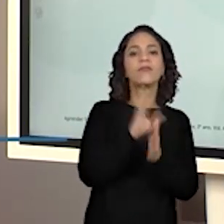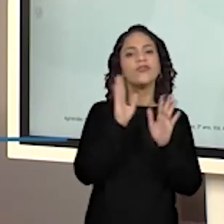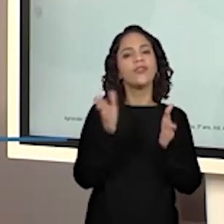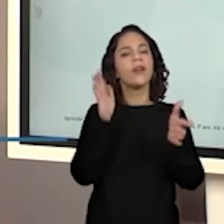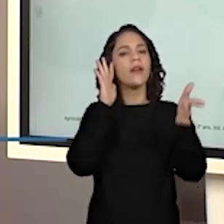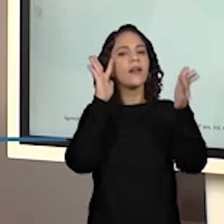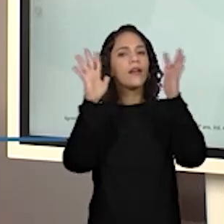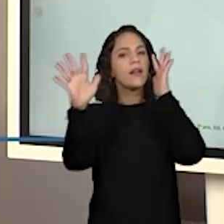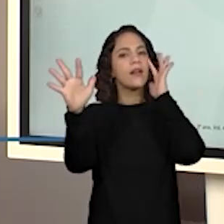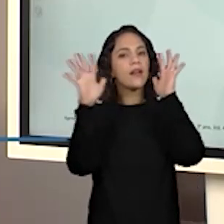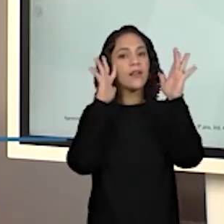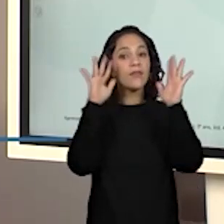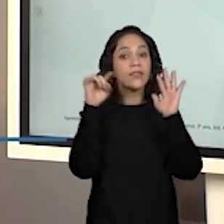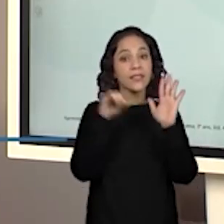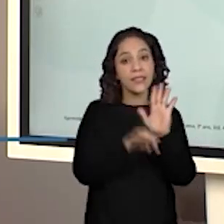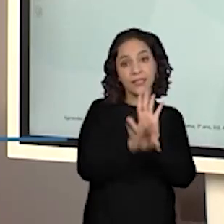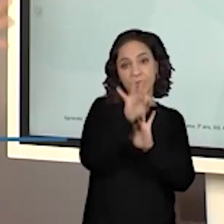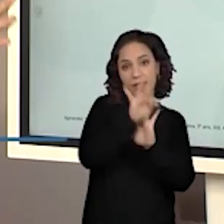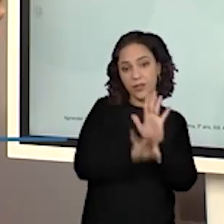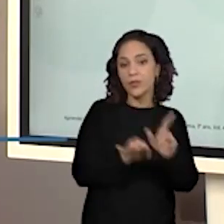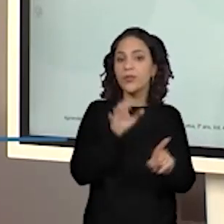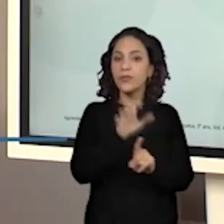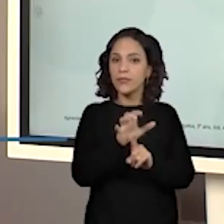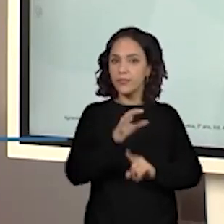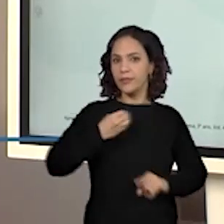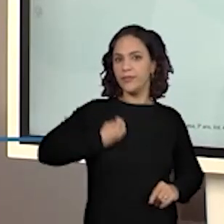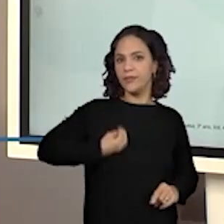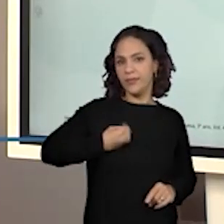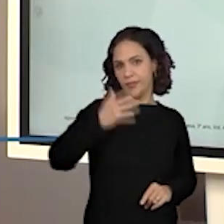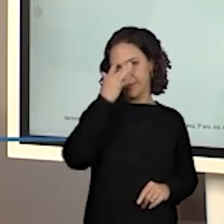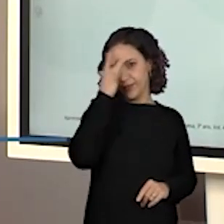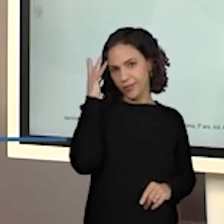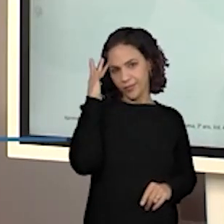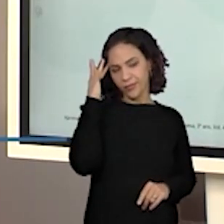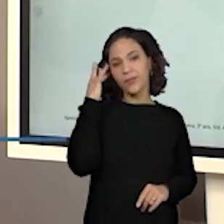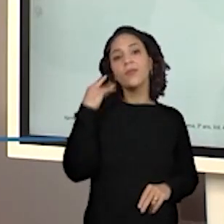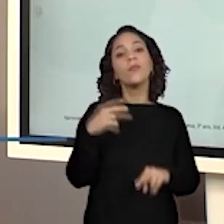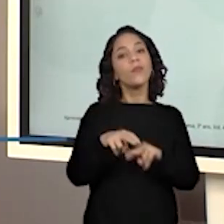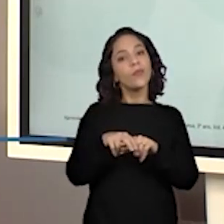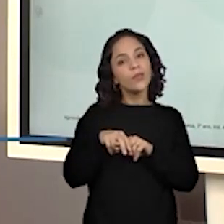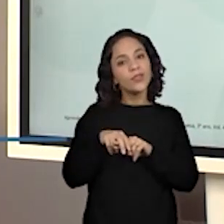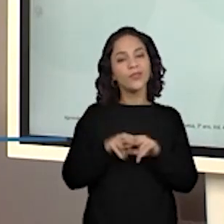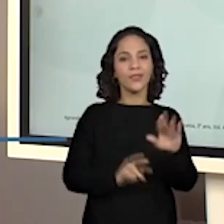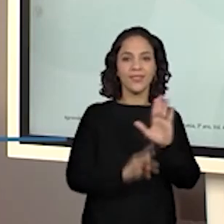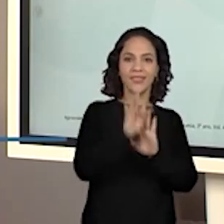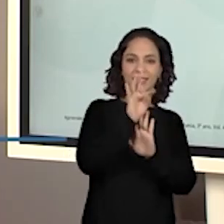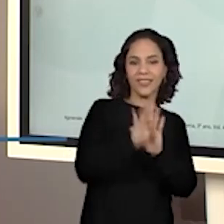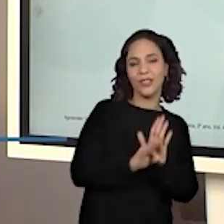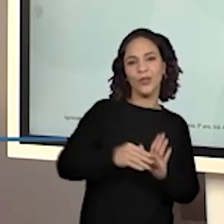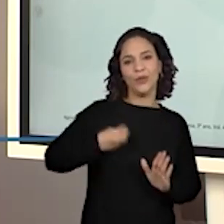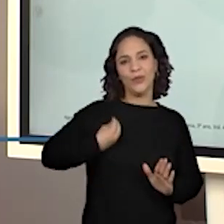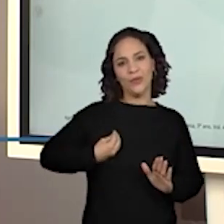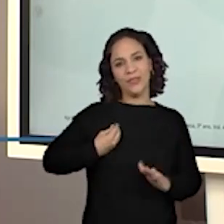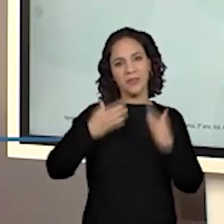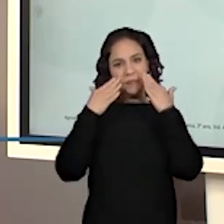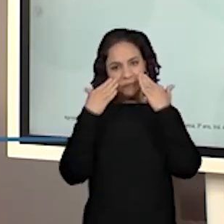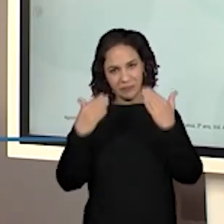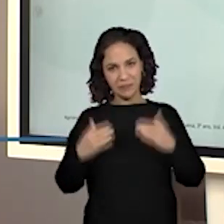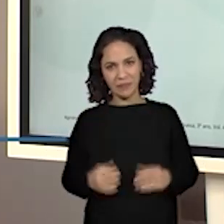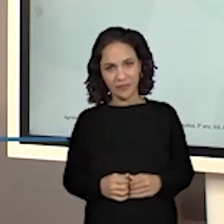refletimos que esses textos impactam a vida das pessoas. Por isso que chamamos textos da vida pública.